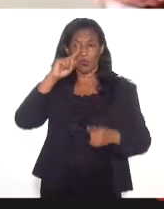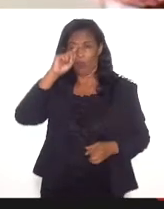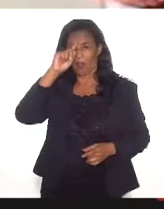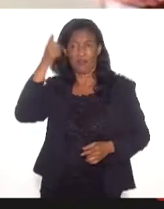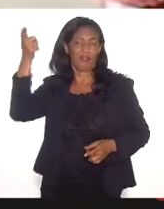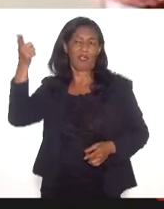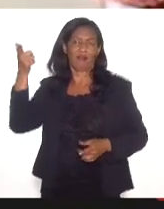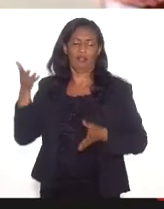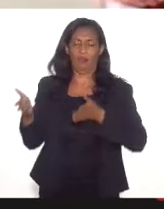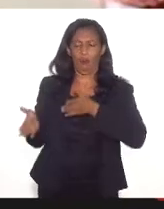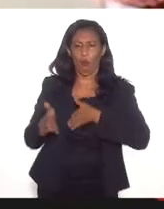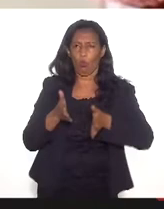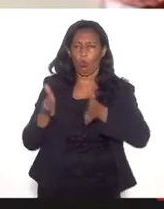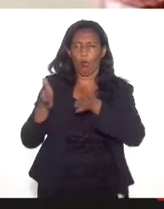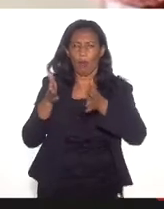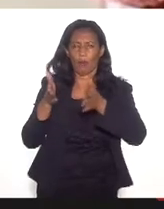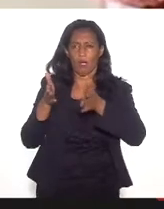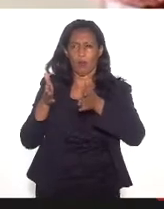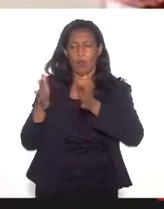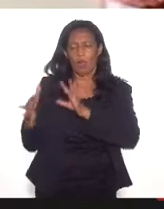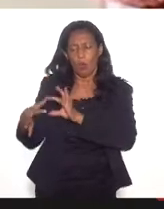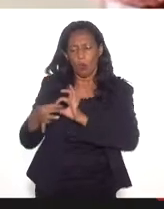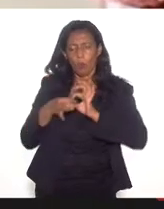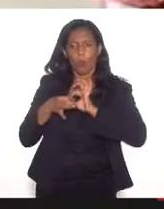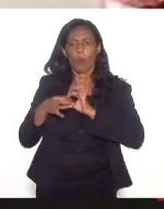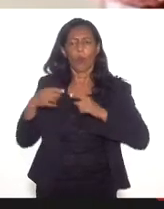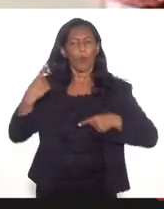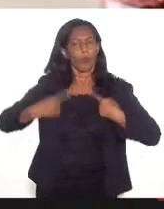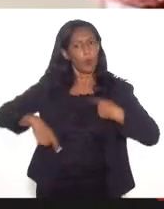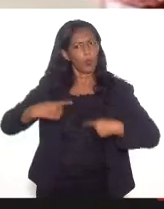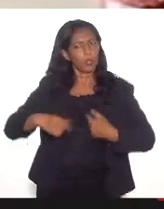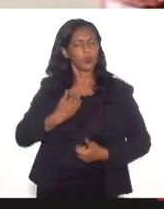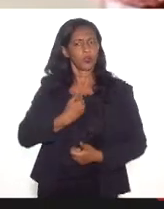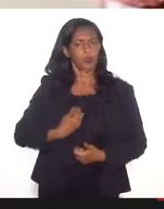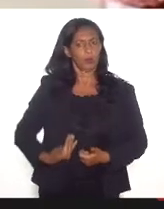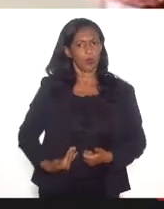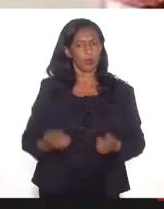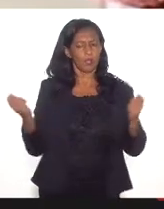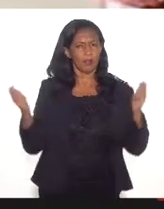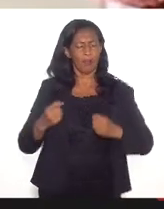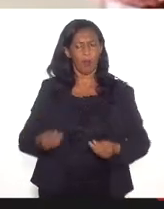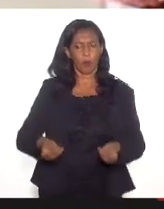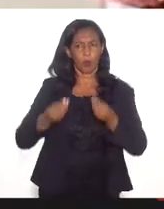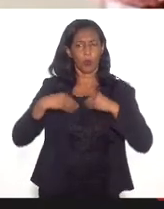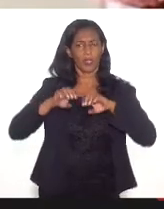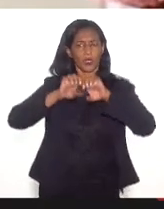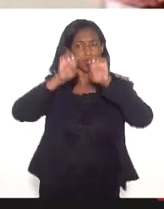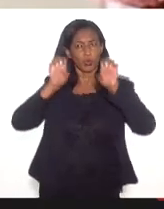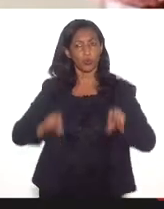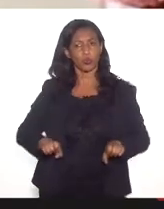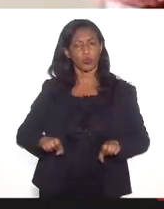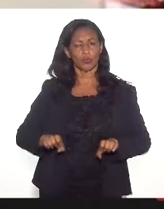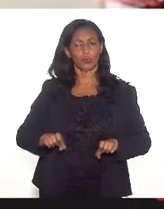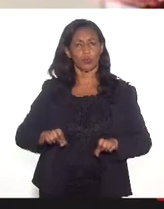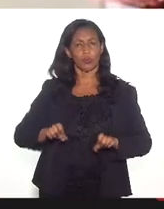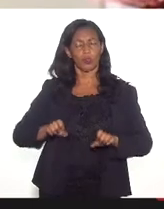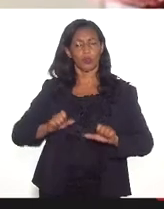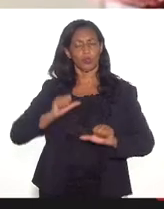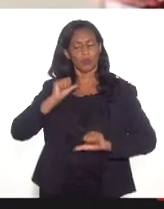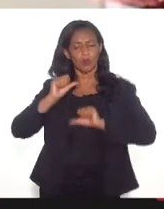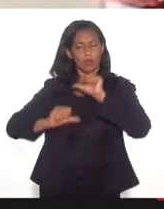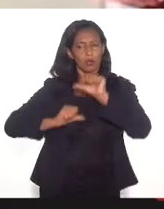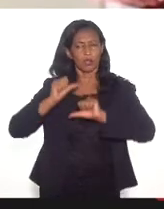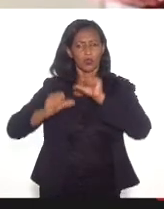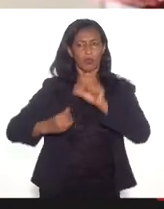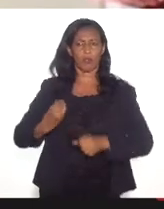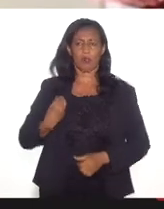o nosso desafio é consolidar políticas públicas que, de fato, sejam capazes de estruturar transformação na vida das pessoas